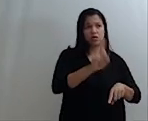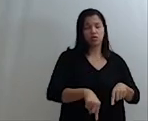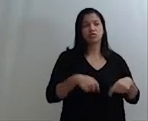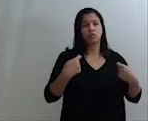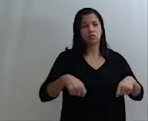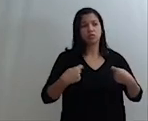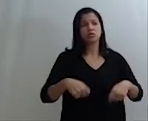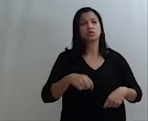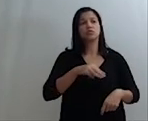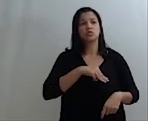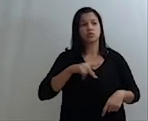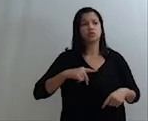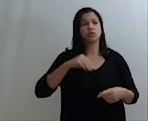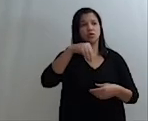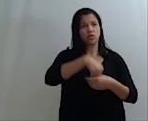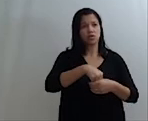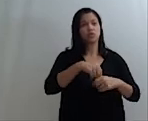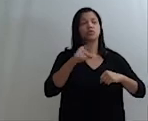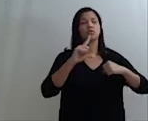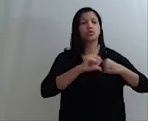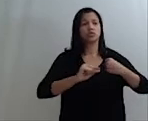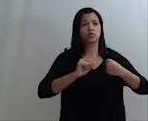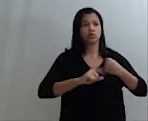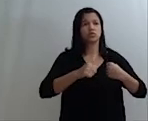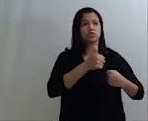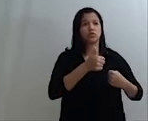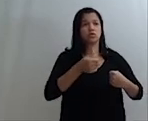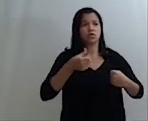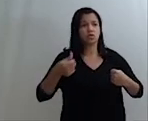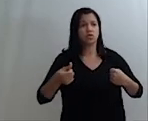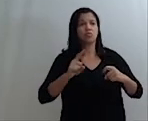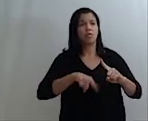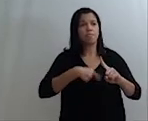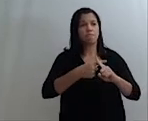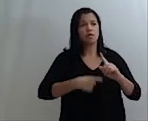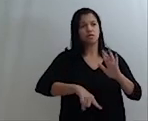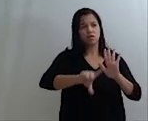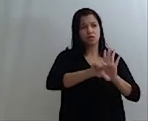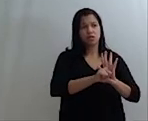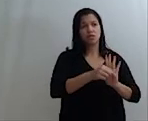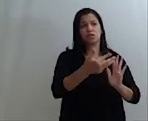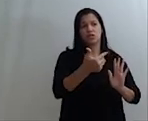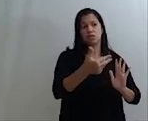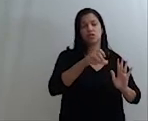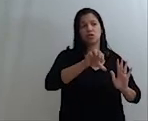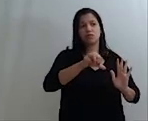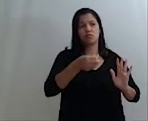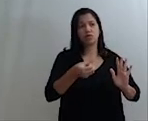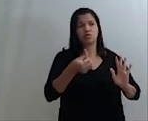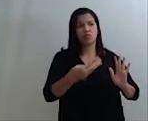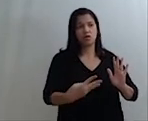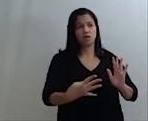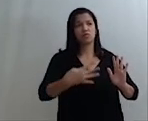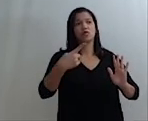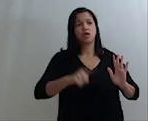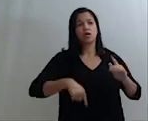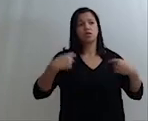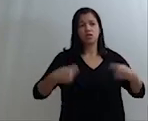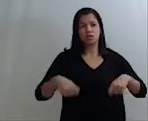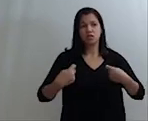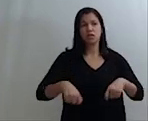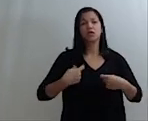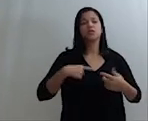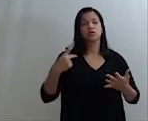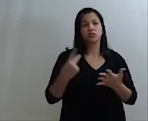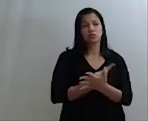artigo 316 do códo processo penal acrescentado pela lei 13964 atentar-se para a necessidade de verificar a persistência dos